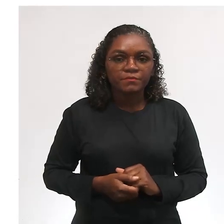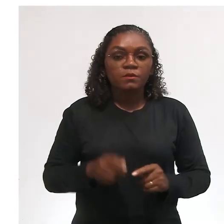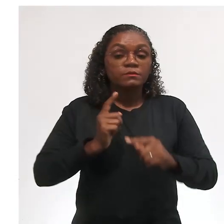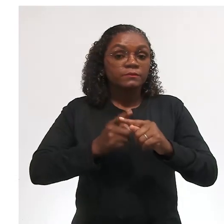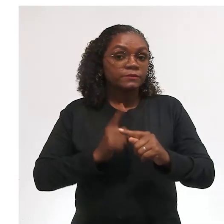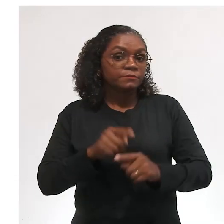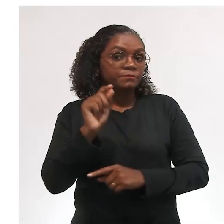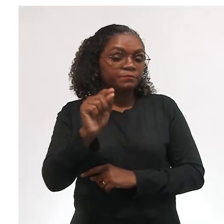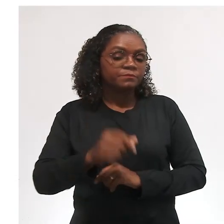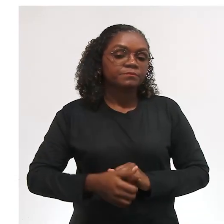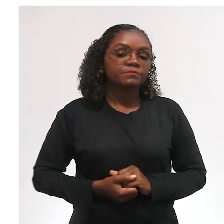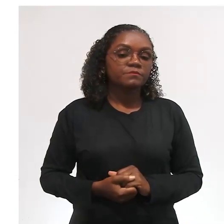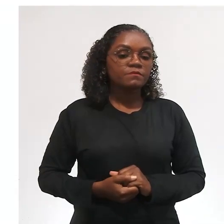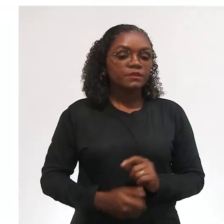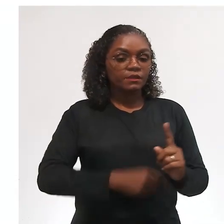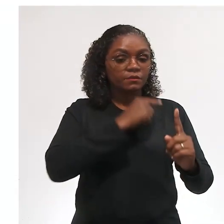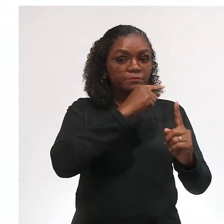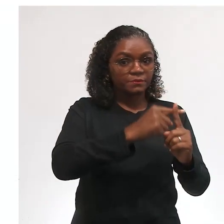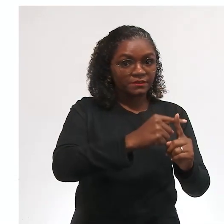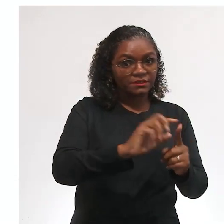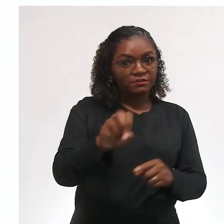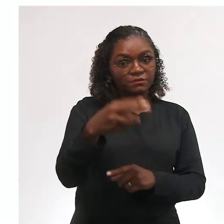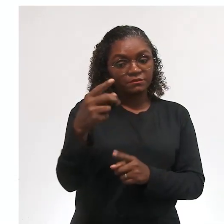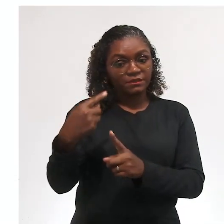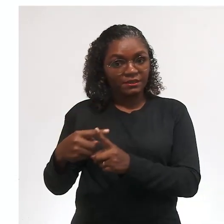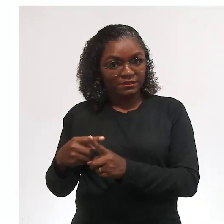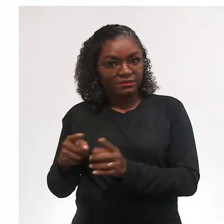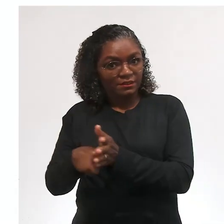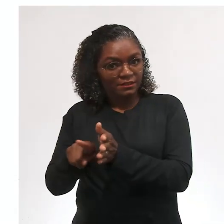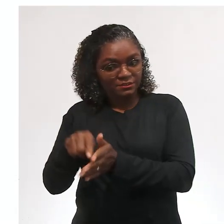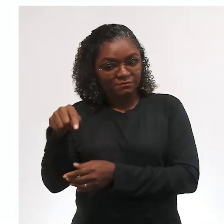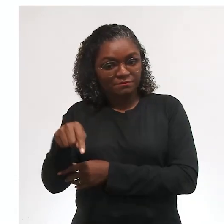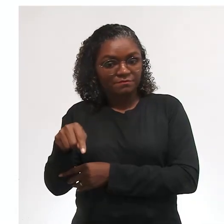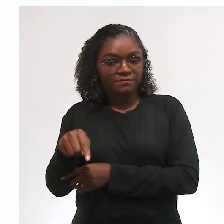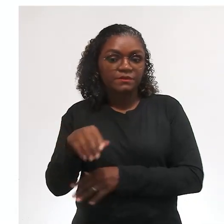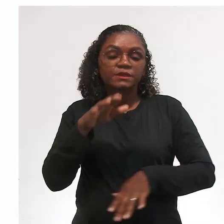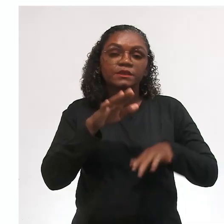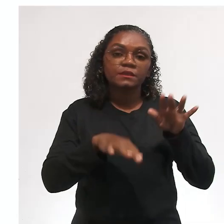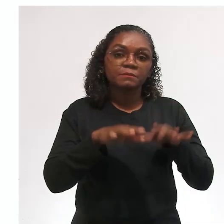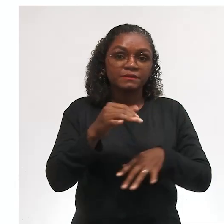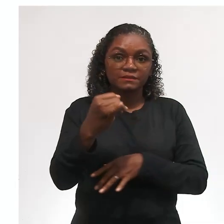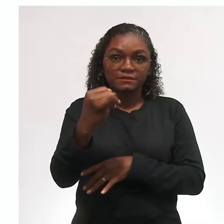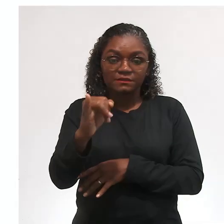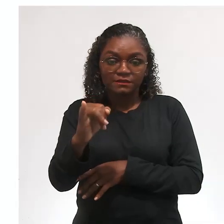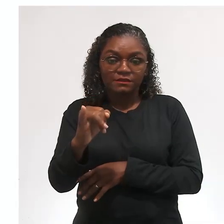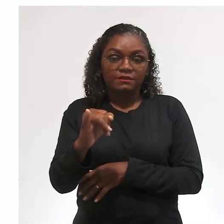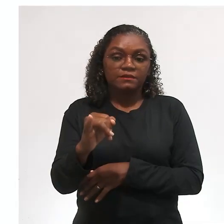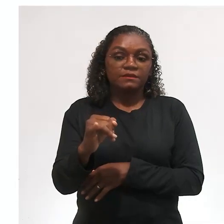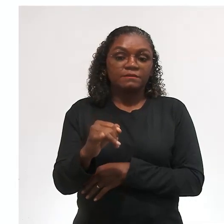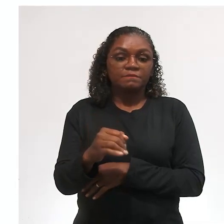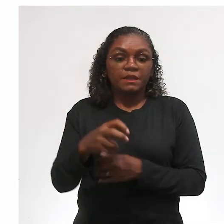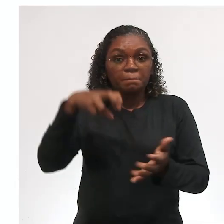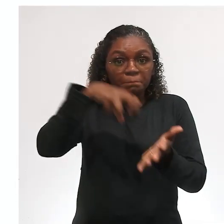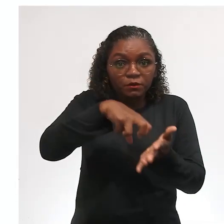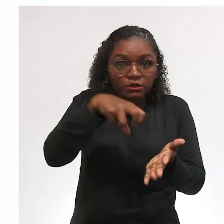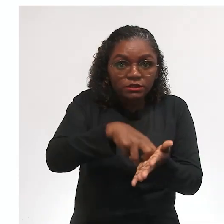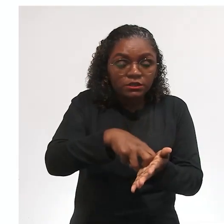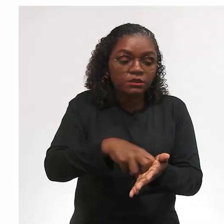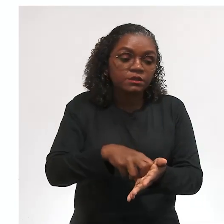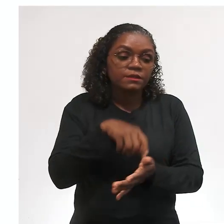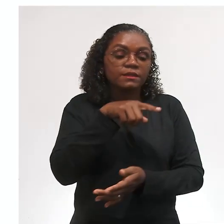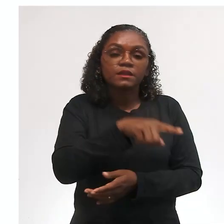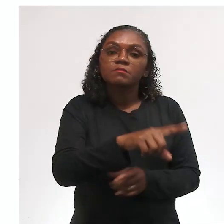tanto positiva quanto negativa, sua frequência pode diminuir. Esse tipo de aprendizagem